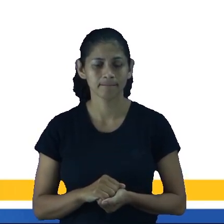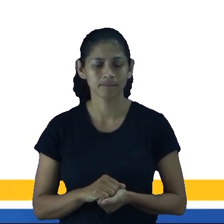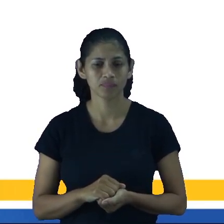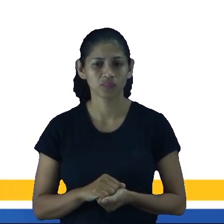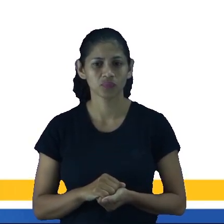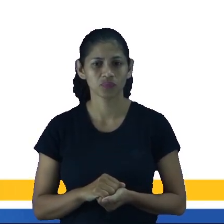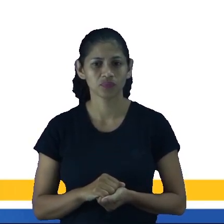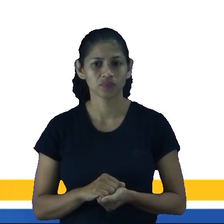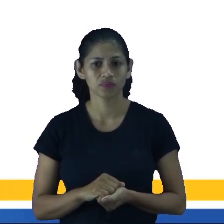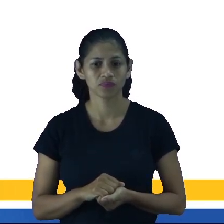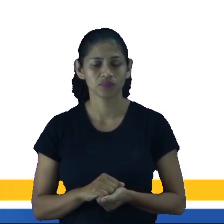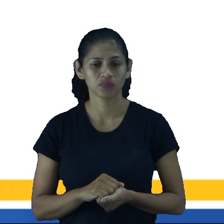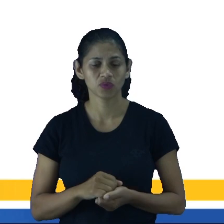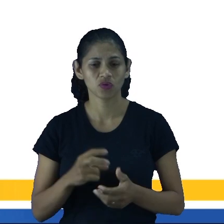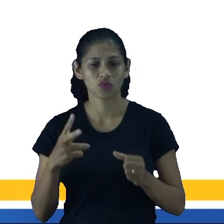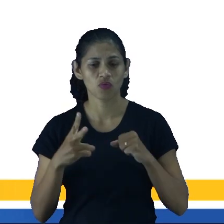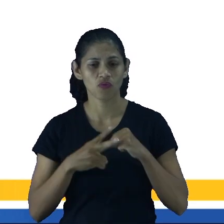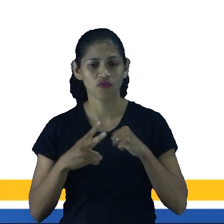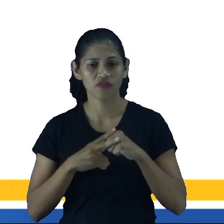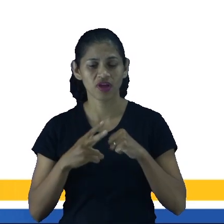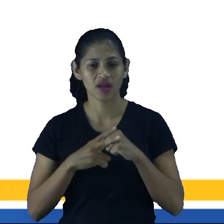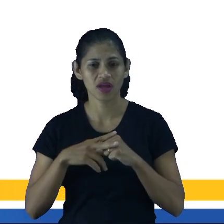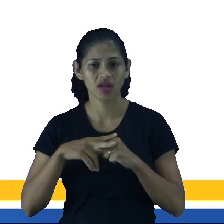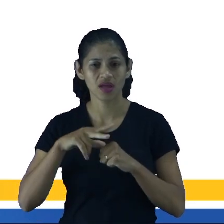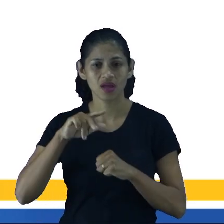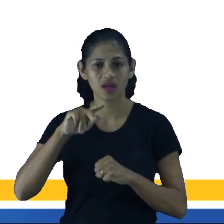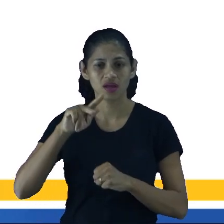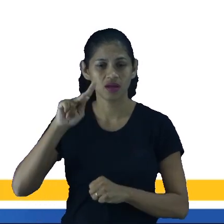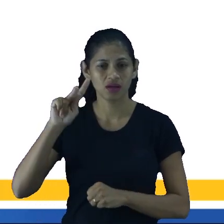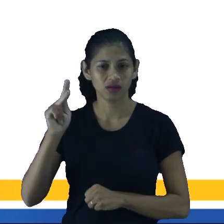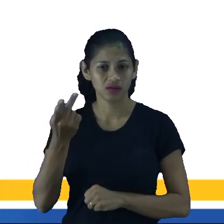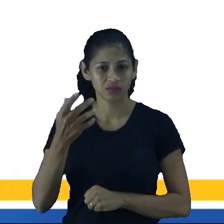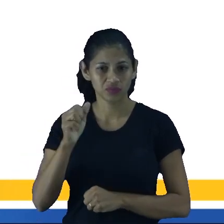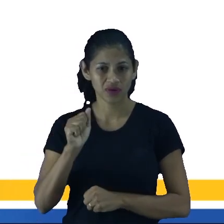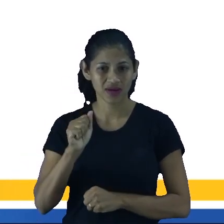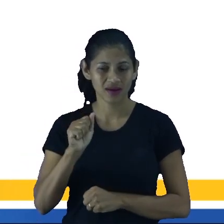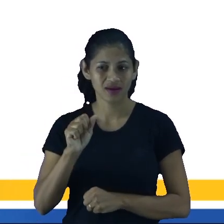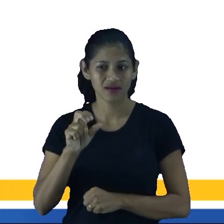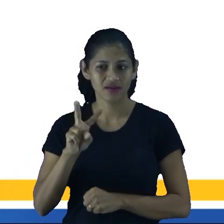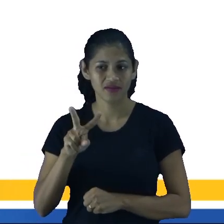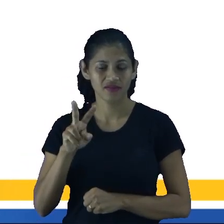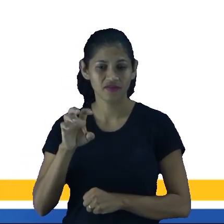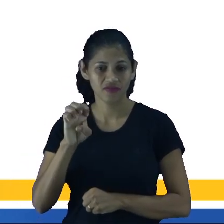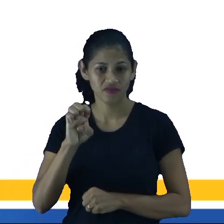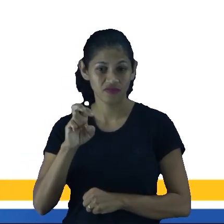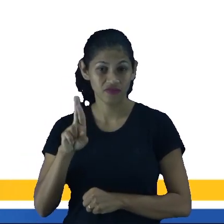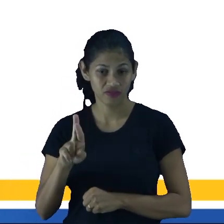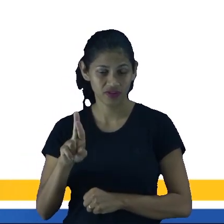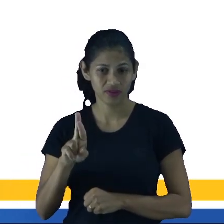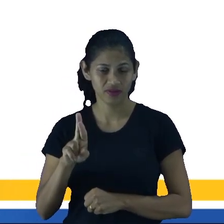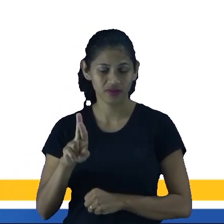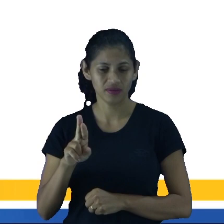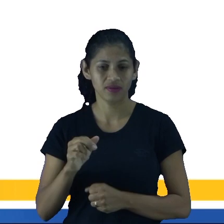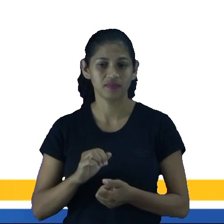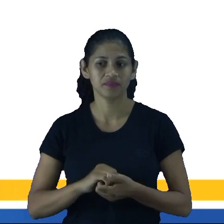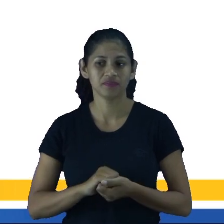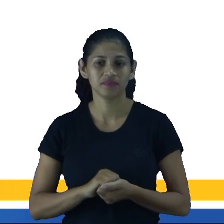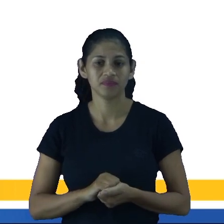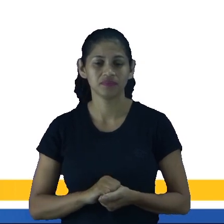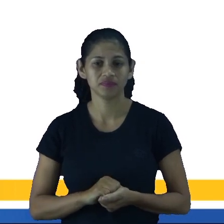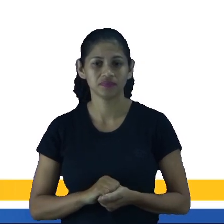né, o verbo haver no sentido de existir, né? Então, hay uma maçã,